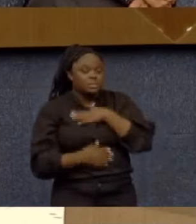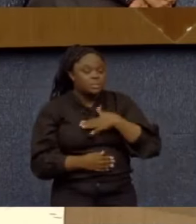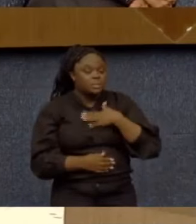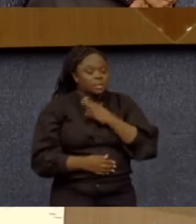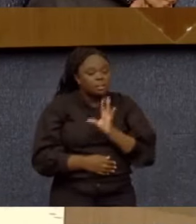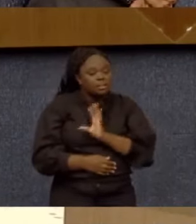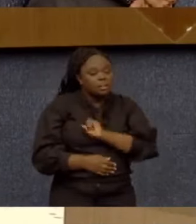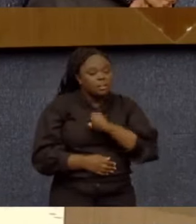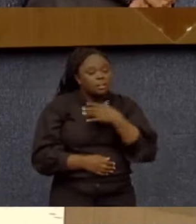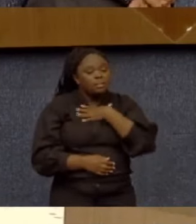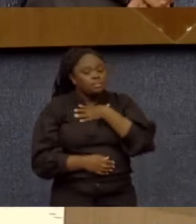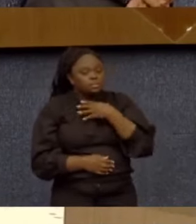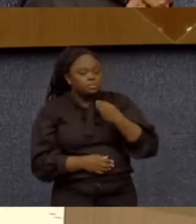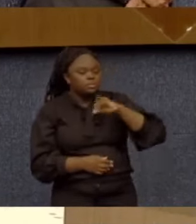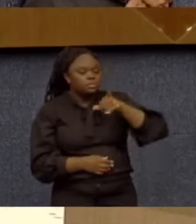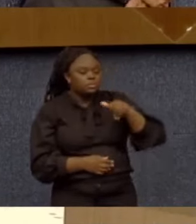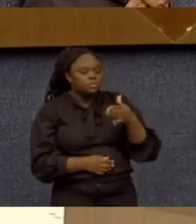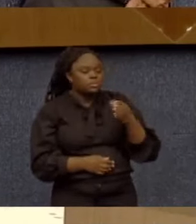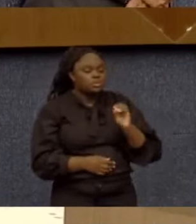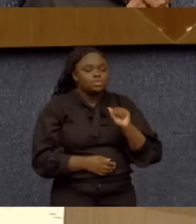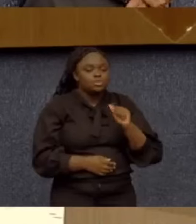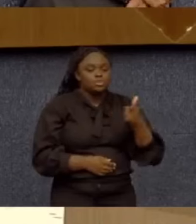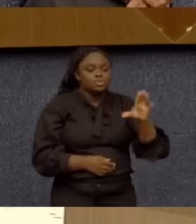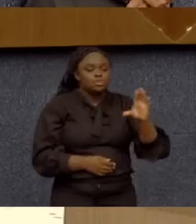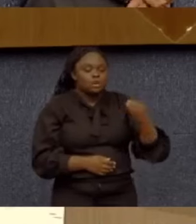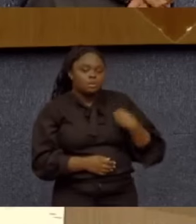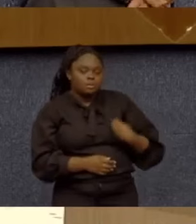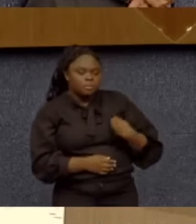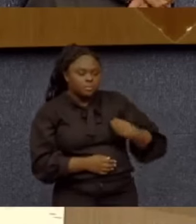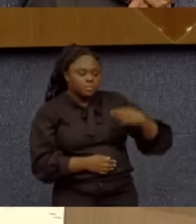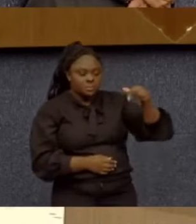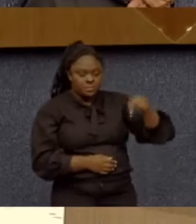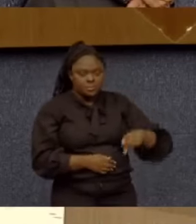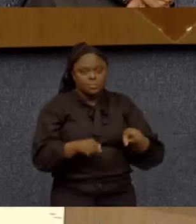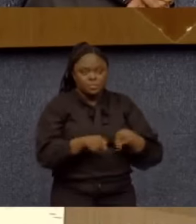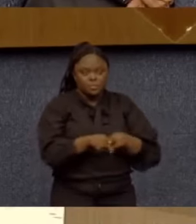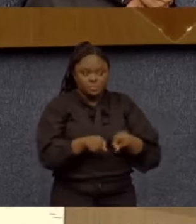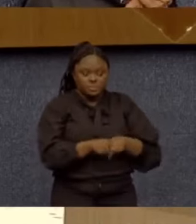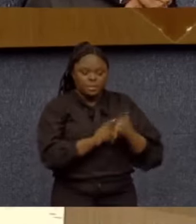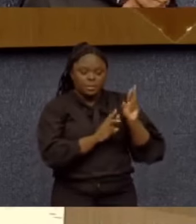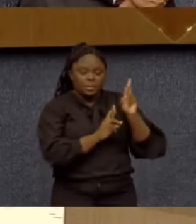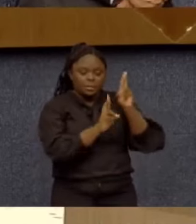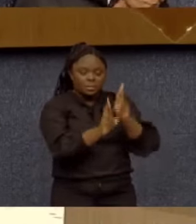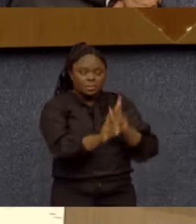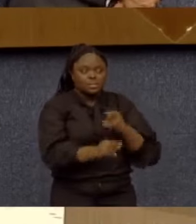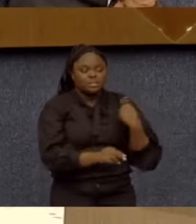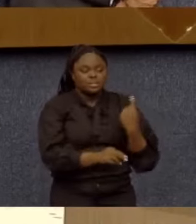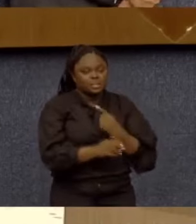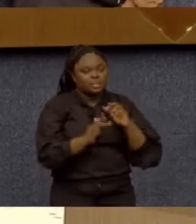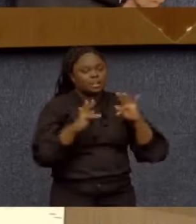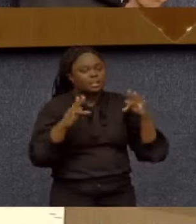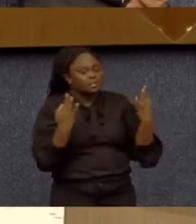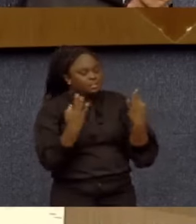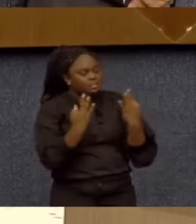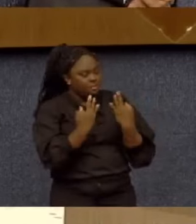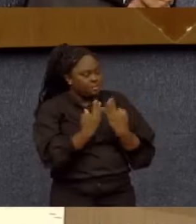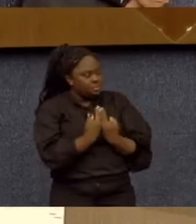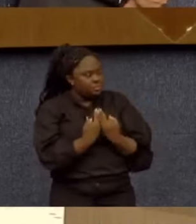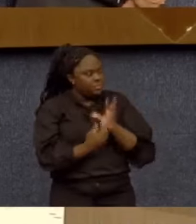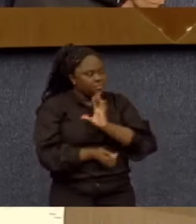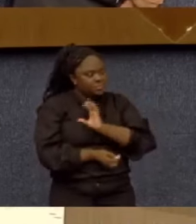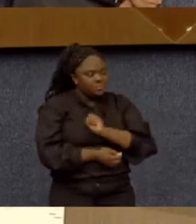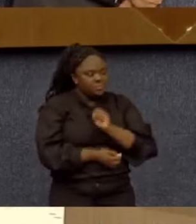João Eduardo de Rezende, por estar aqui e por tão bem estar representando a nossa família. Te